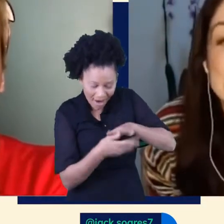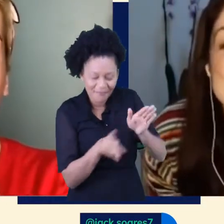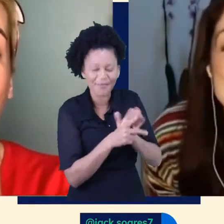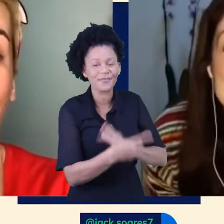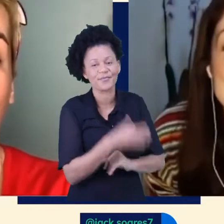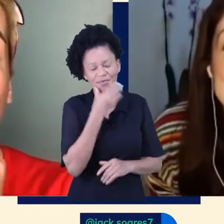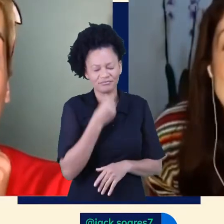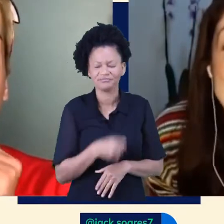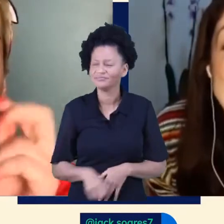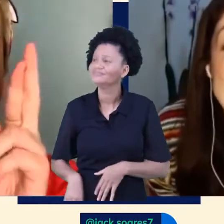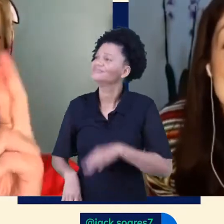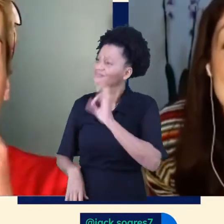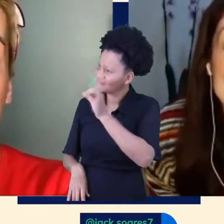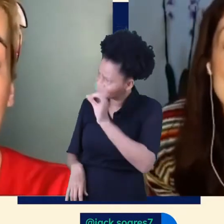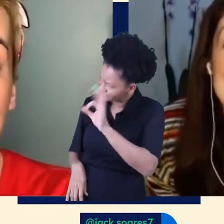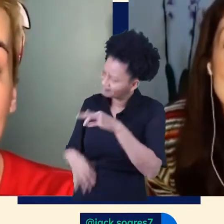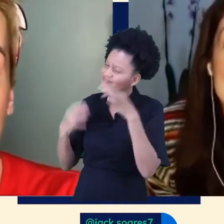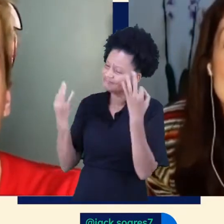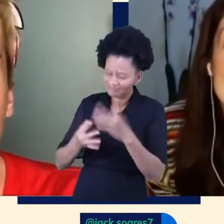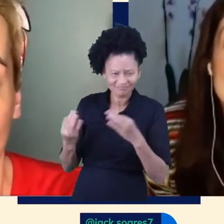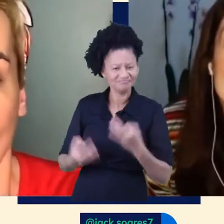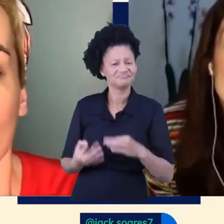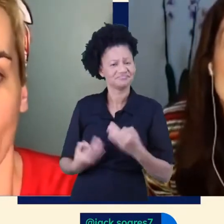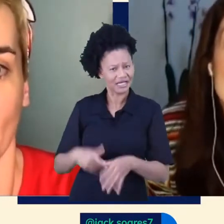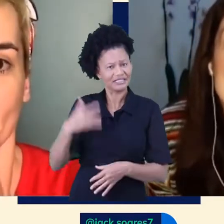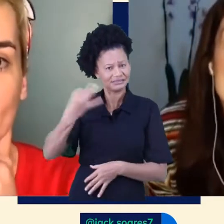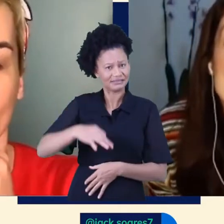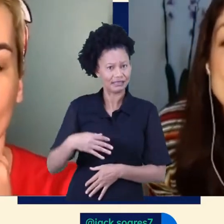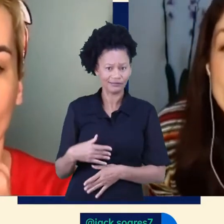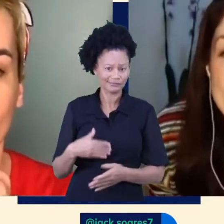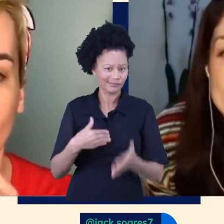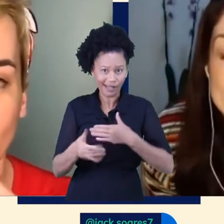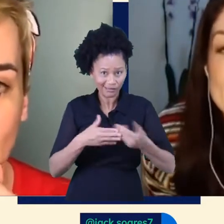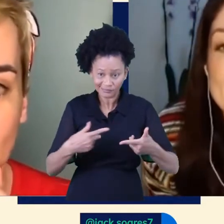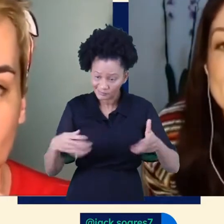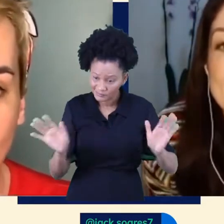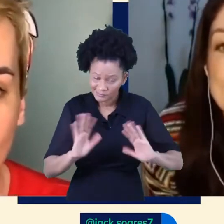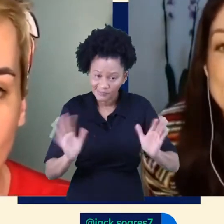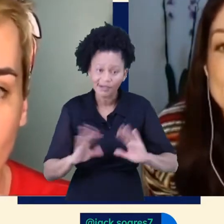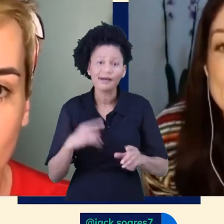perfeito, é isso mesmo, papá. Agora, e não é à toa, né? Porque como as mulheres,